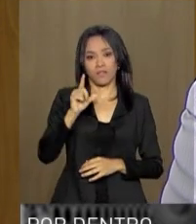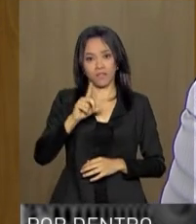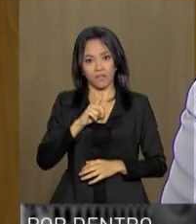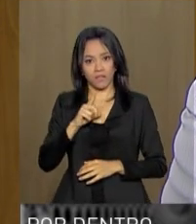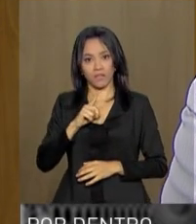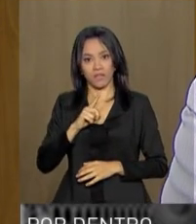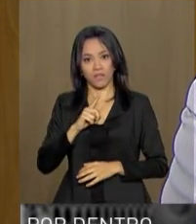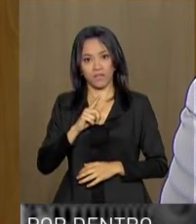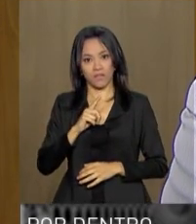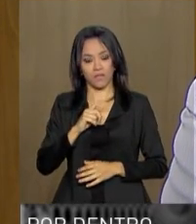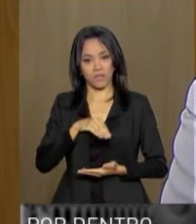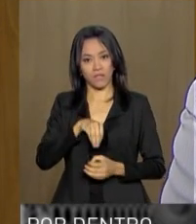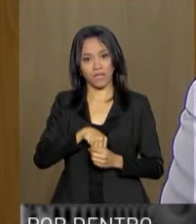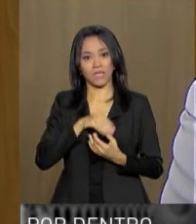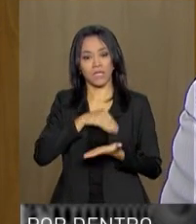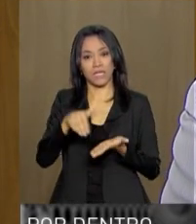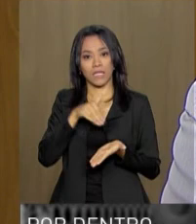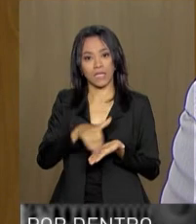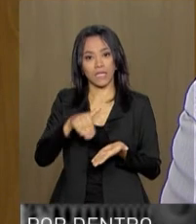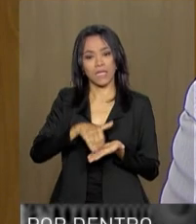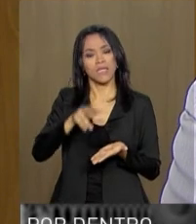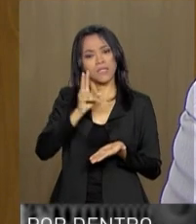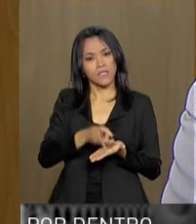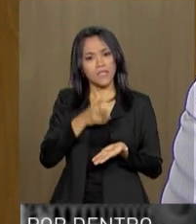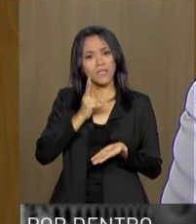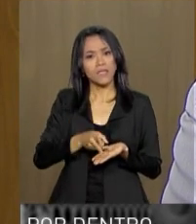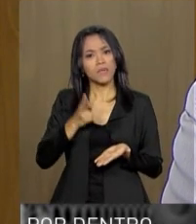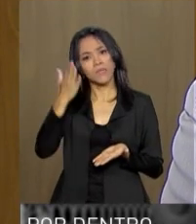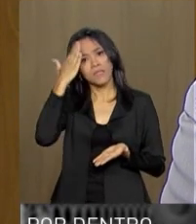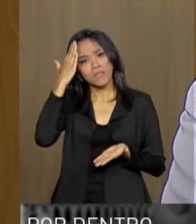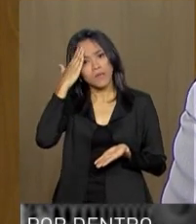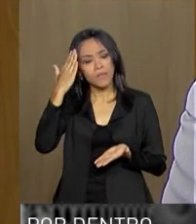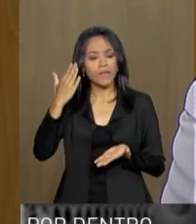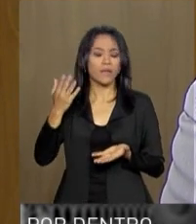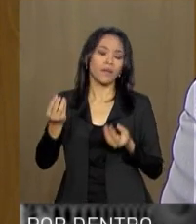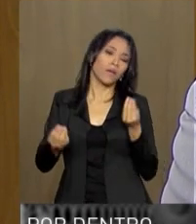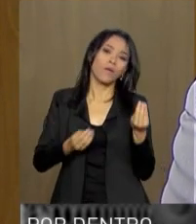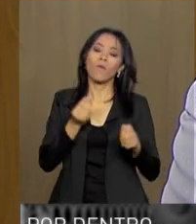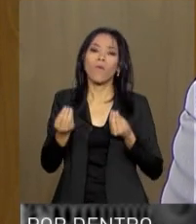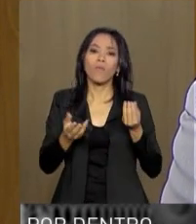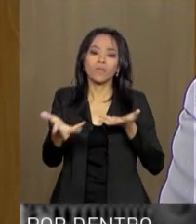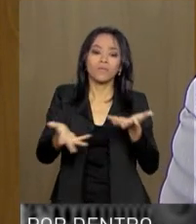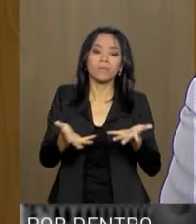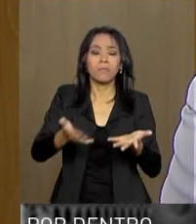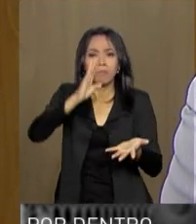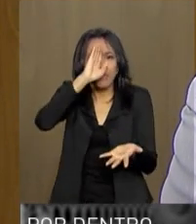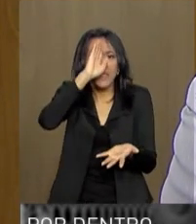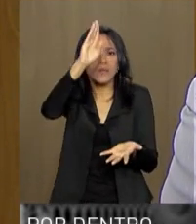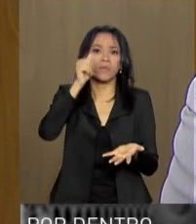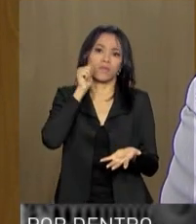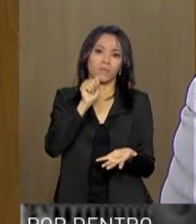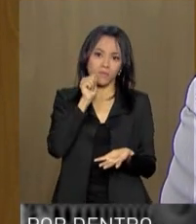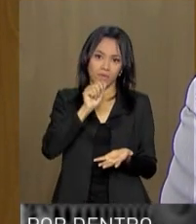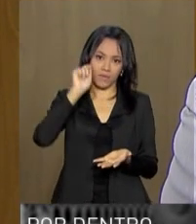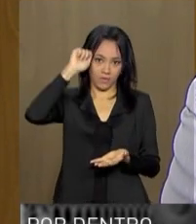nossa secretaria sempre lidar com esse caso das mulheres nesses principalmente as mulheres negras também é pela sua